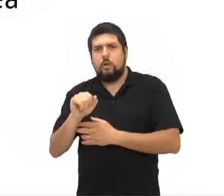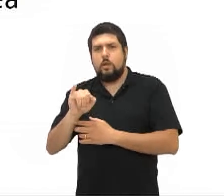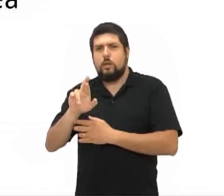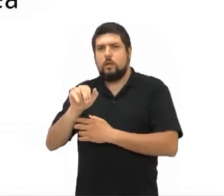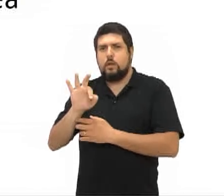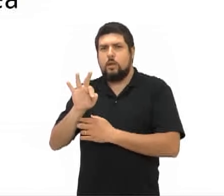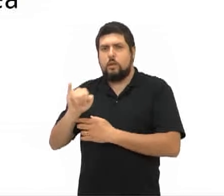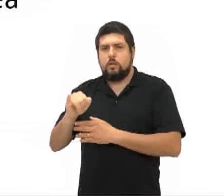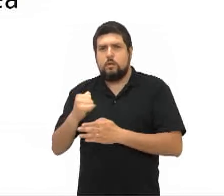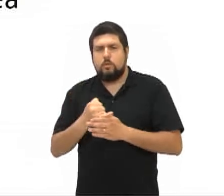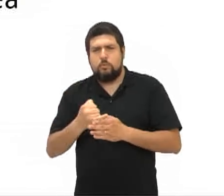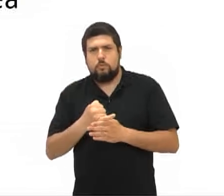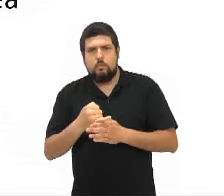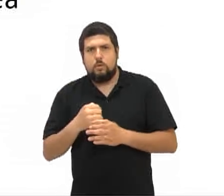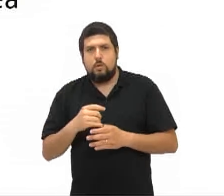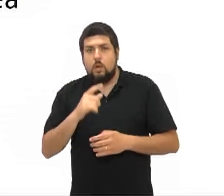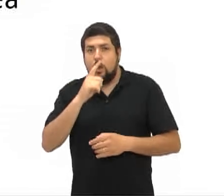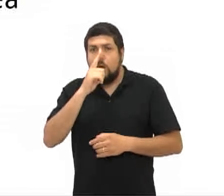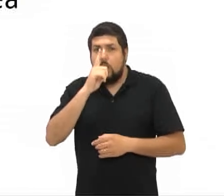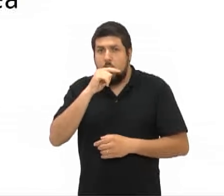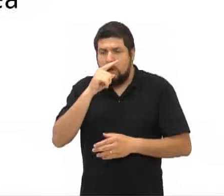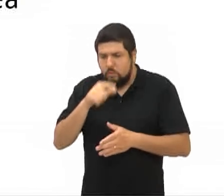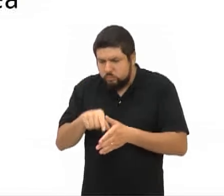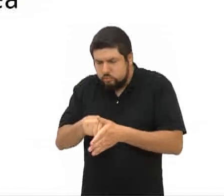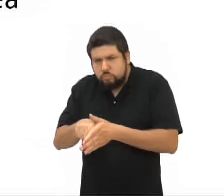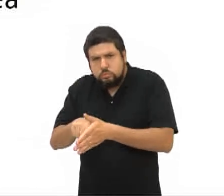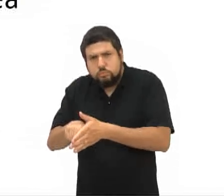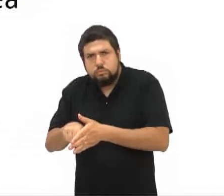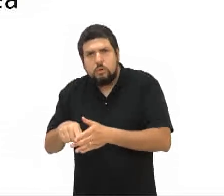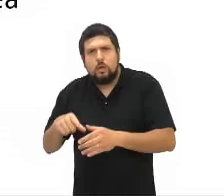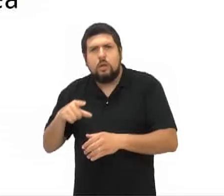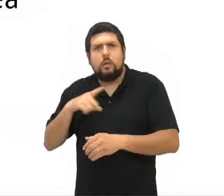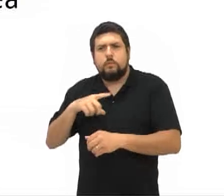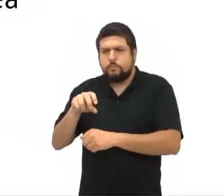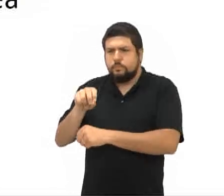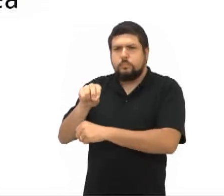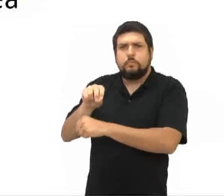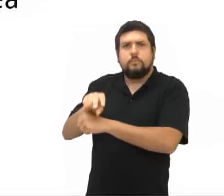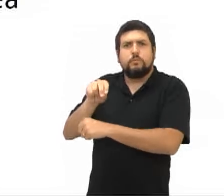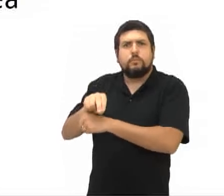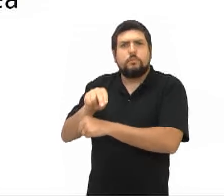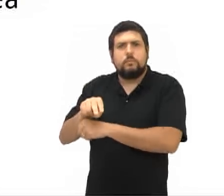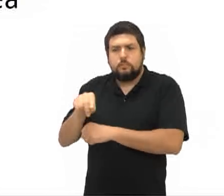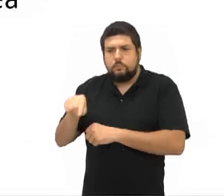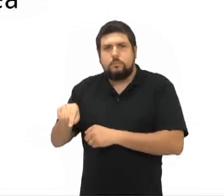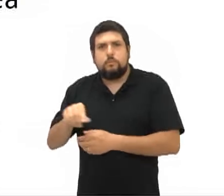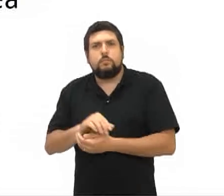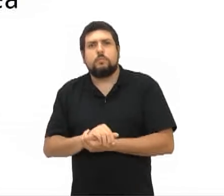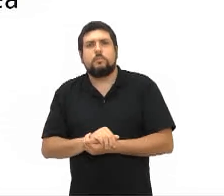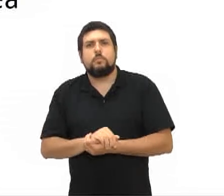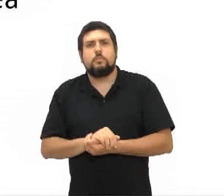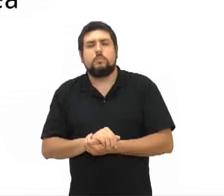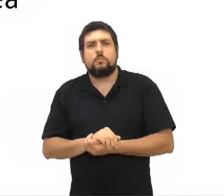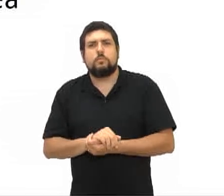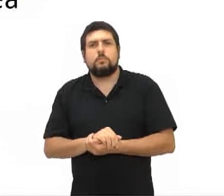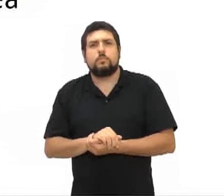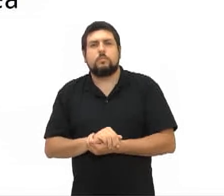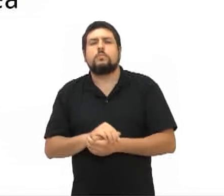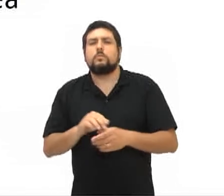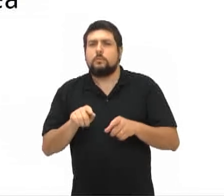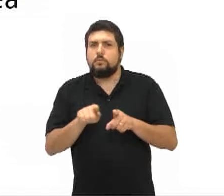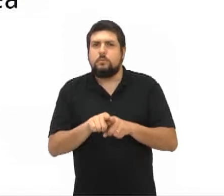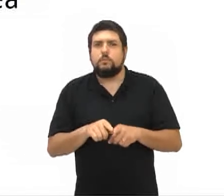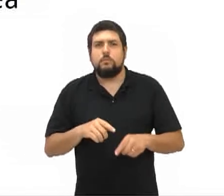pesticidas na água que chega às casas localizadas no quadro urbano. Além disso, na área rural, onde